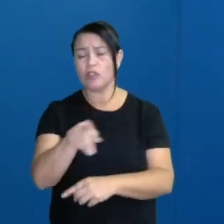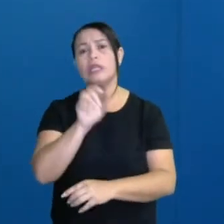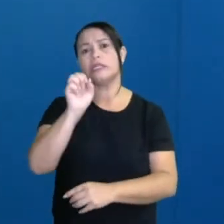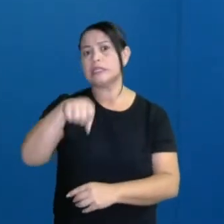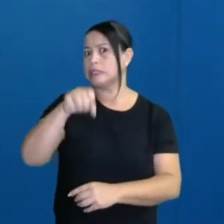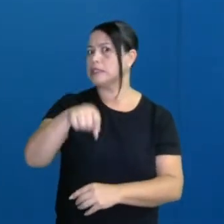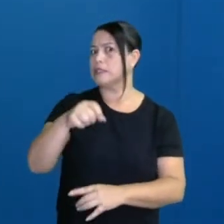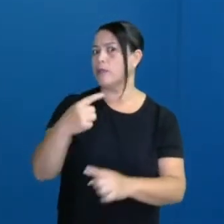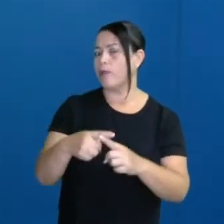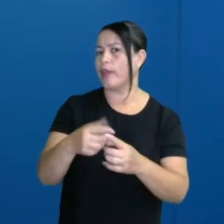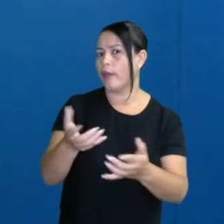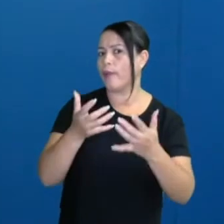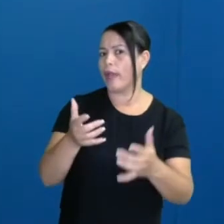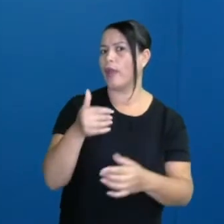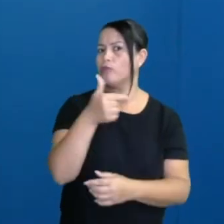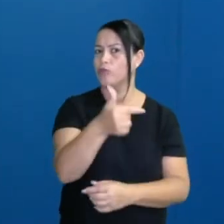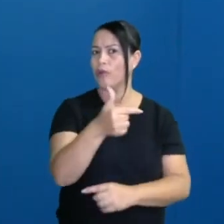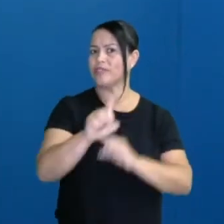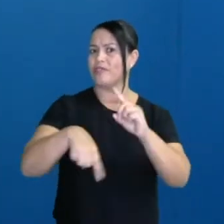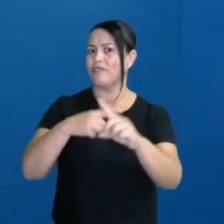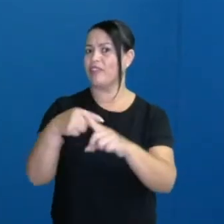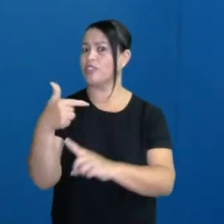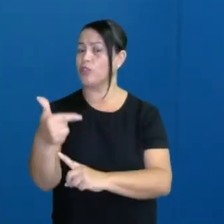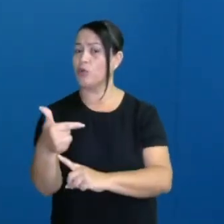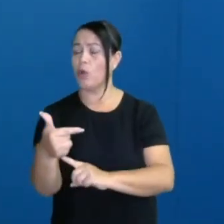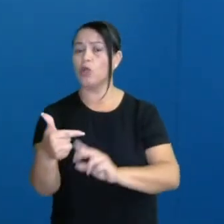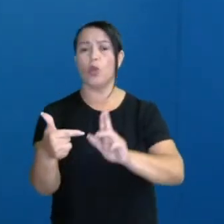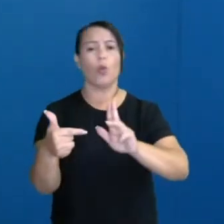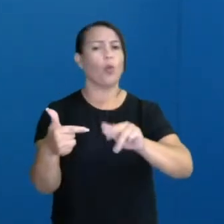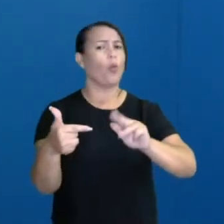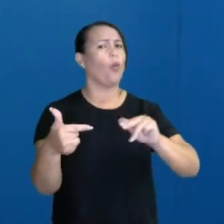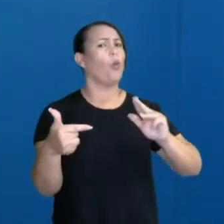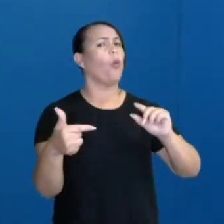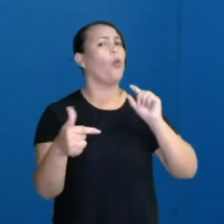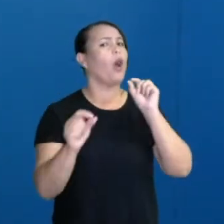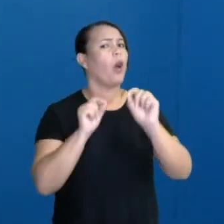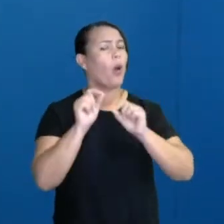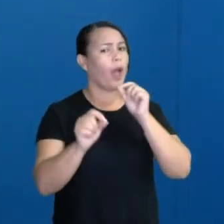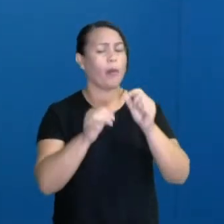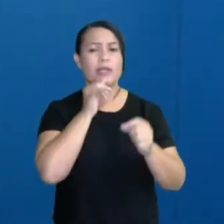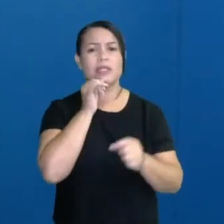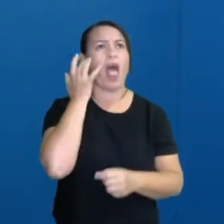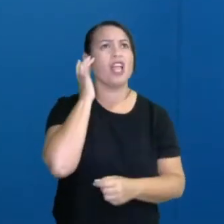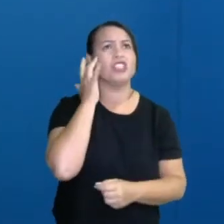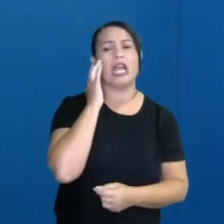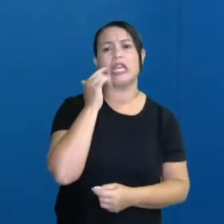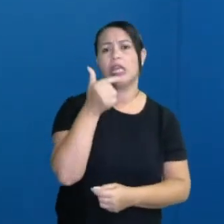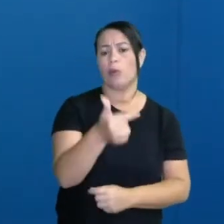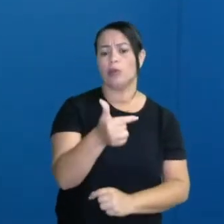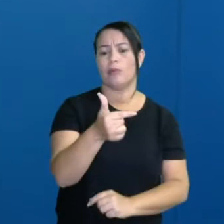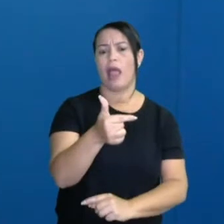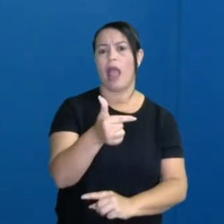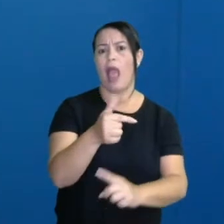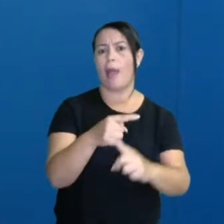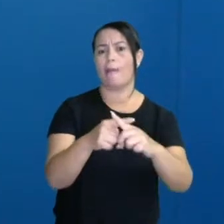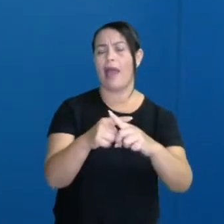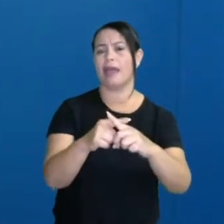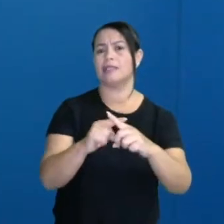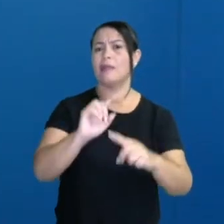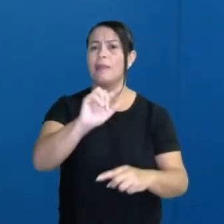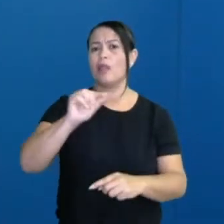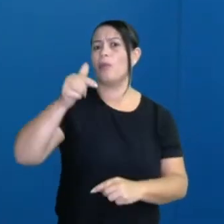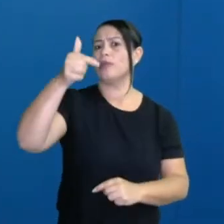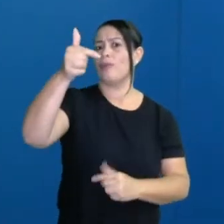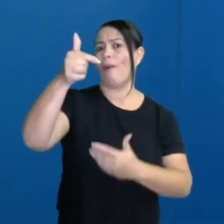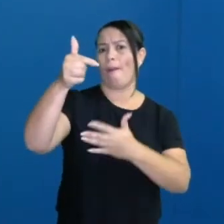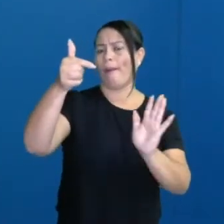2 vezes 2 porque eu vou querer 2 duas vezes, tá? Nunca façam isso, multiplicar a base pelo expoente,